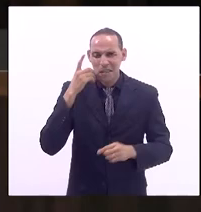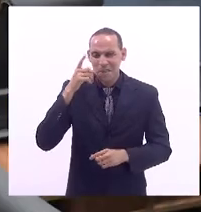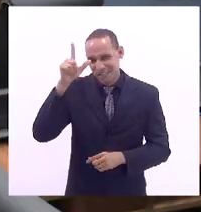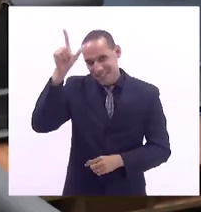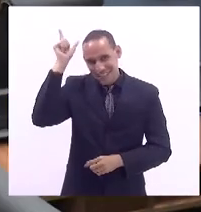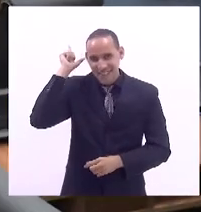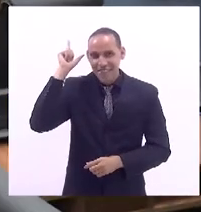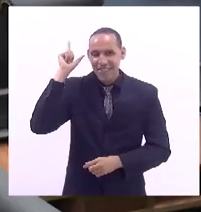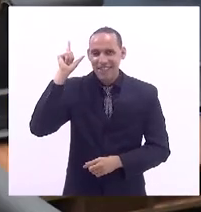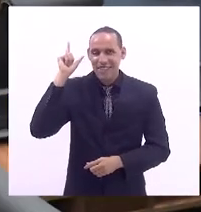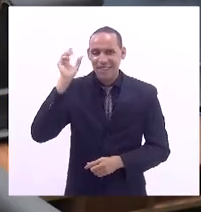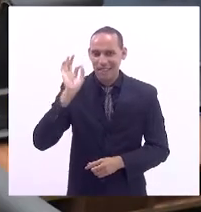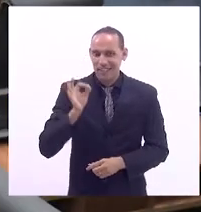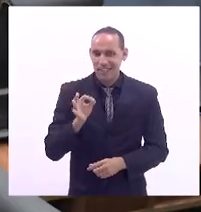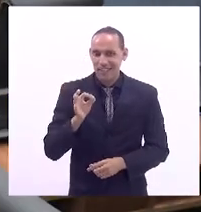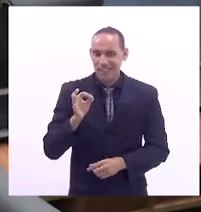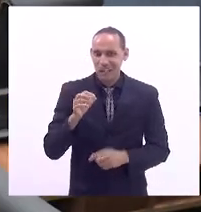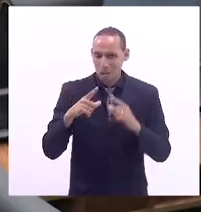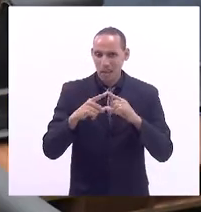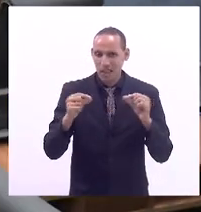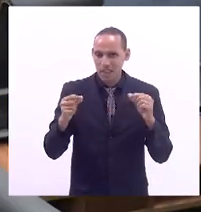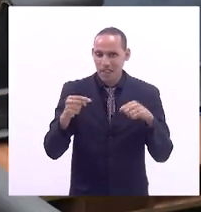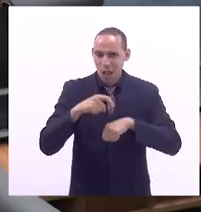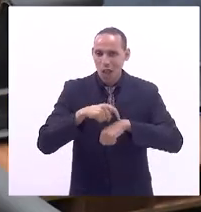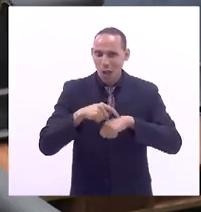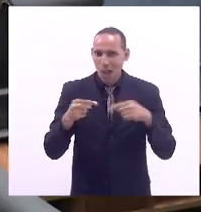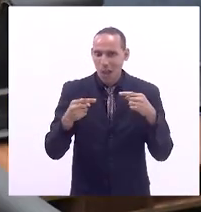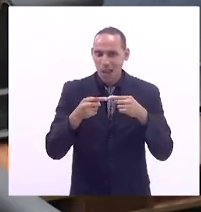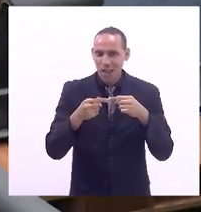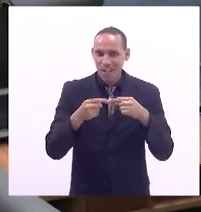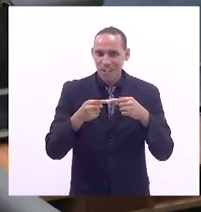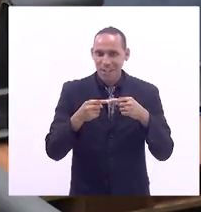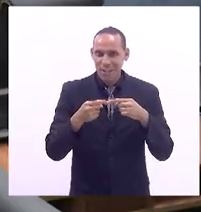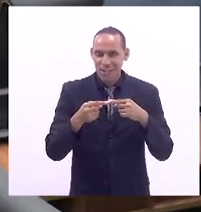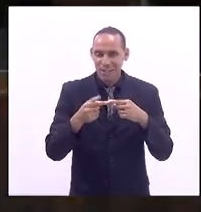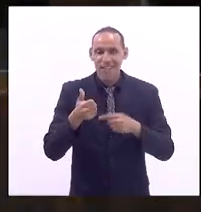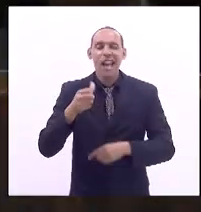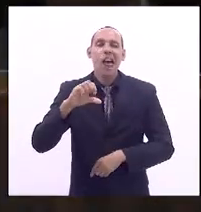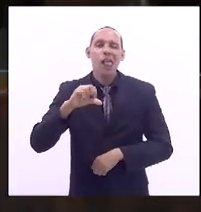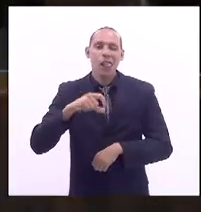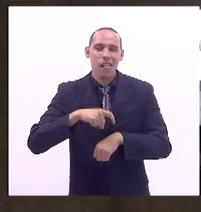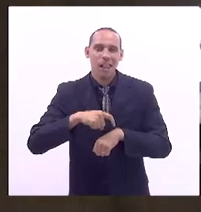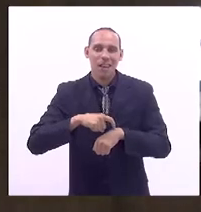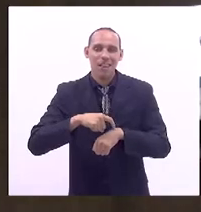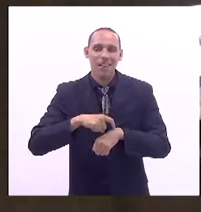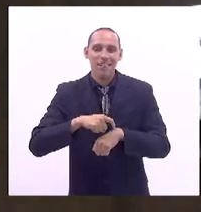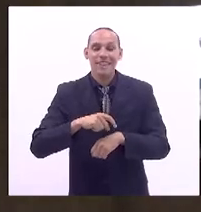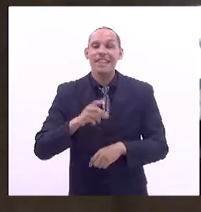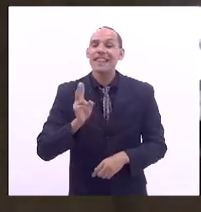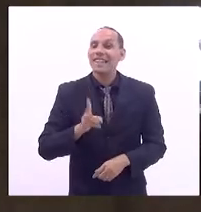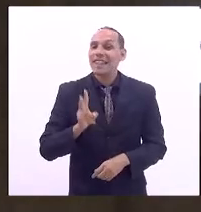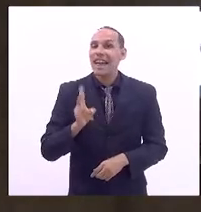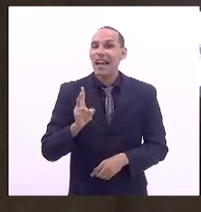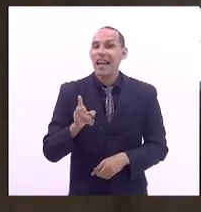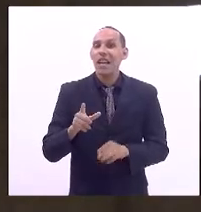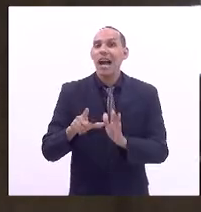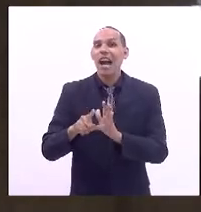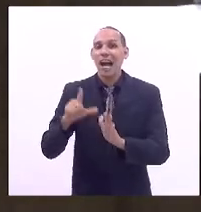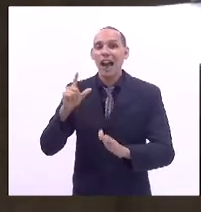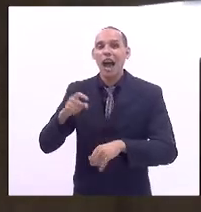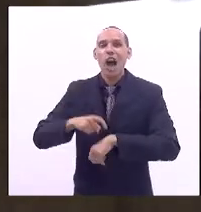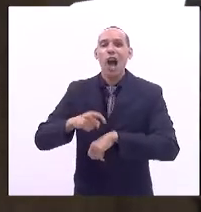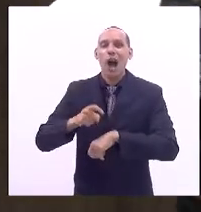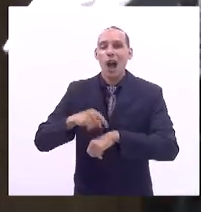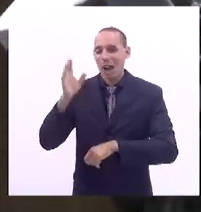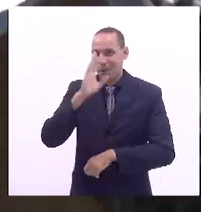é interpretado lixo em Brasília 19 19 horas não será sempre antes da hora do